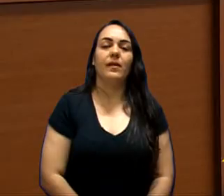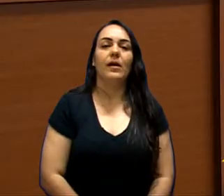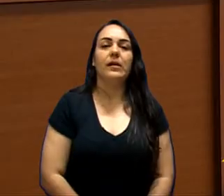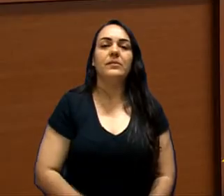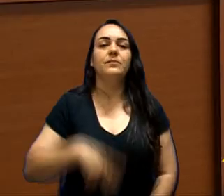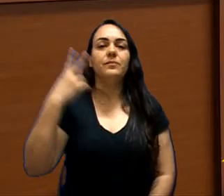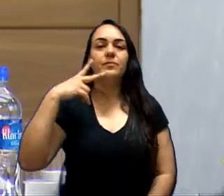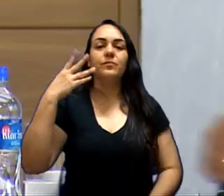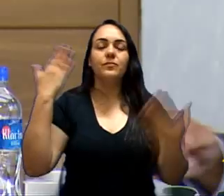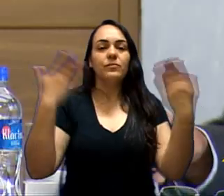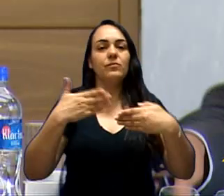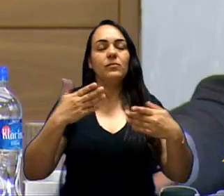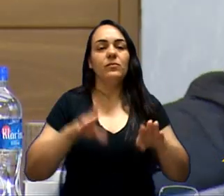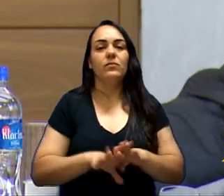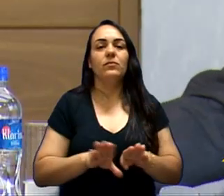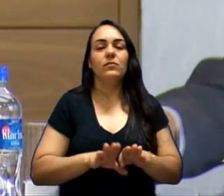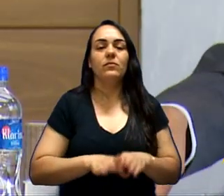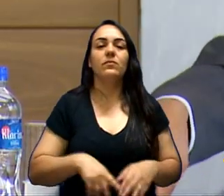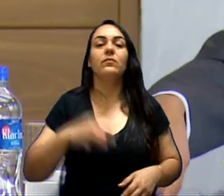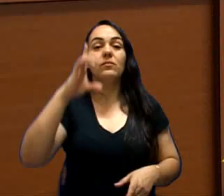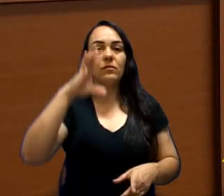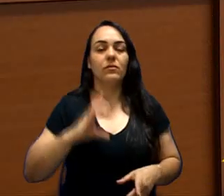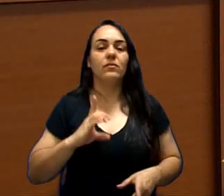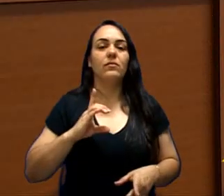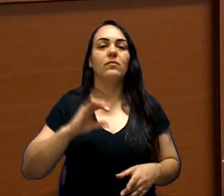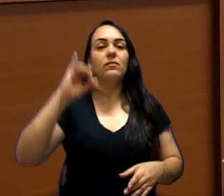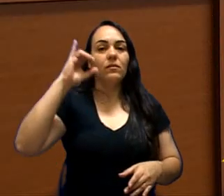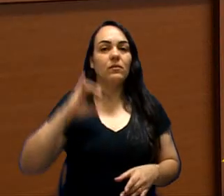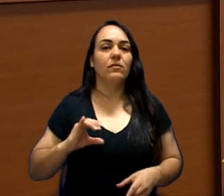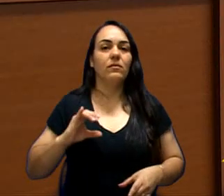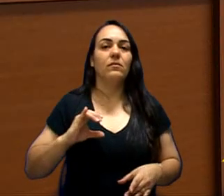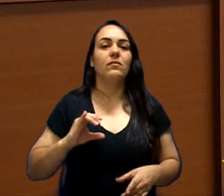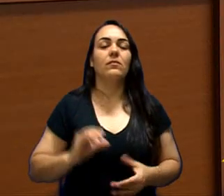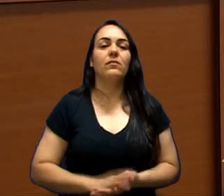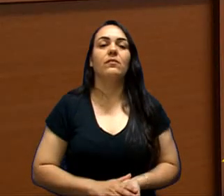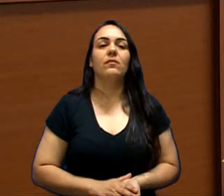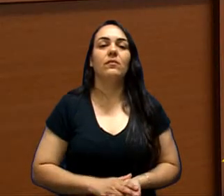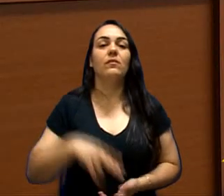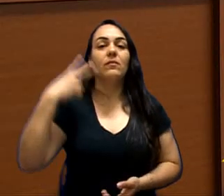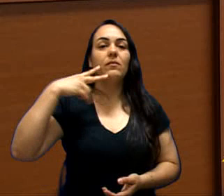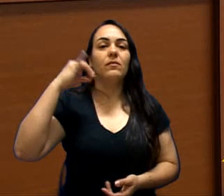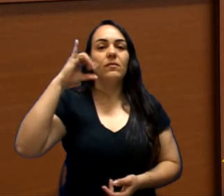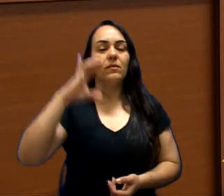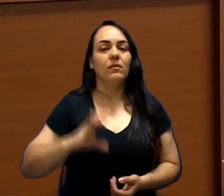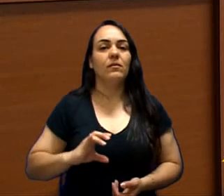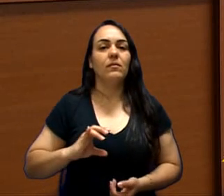Vereador Fica aprovado. Iara. Vereador Iara. Vereador Iara.